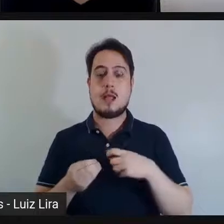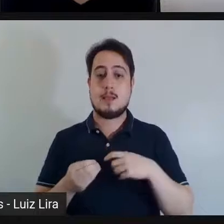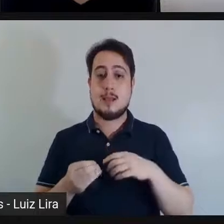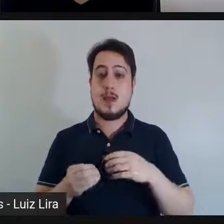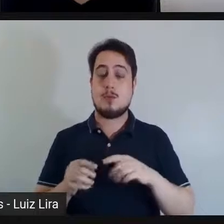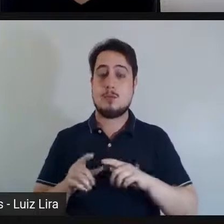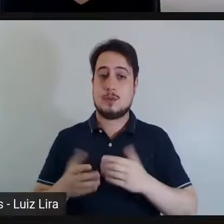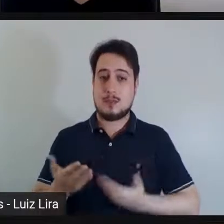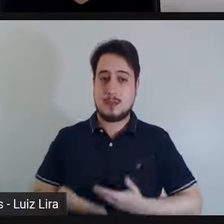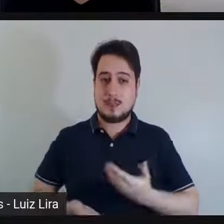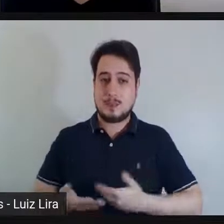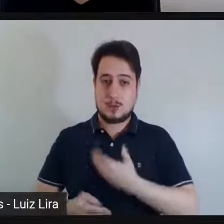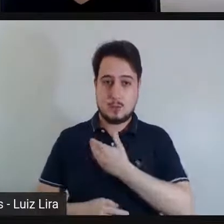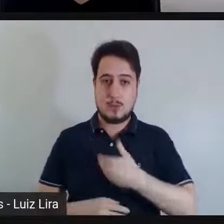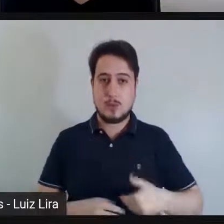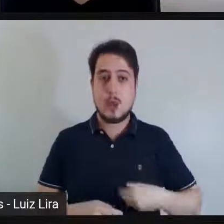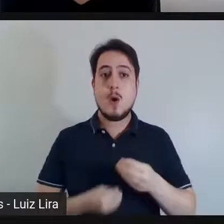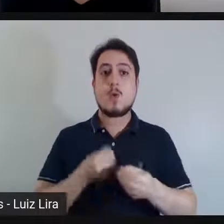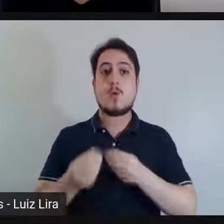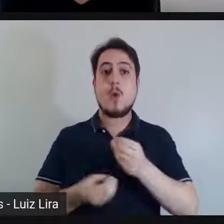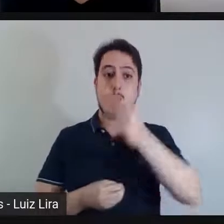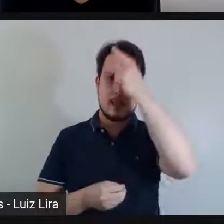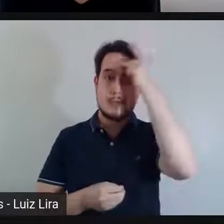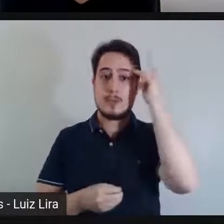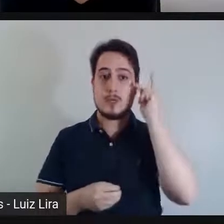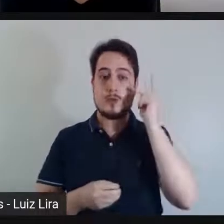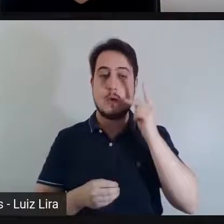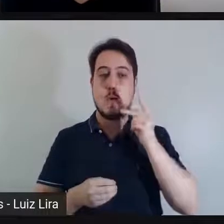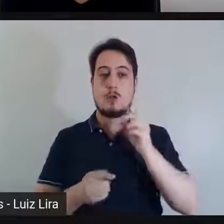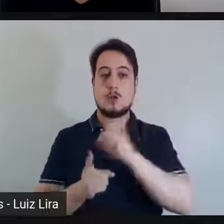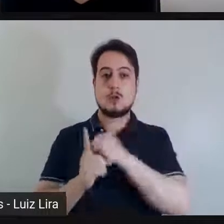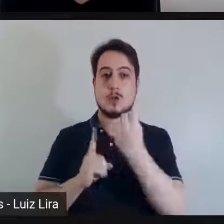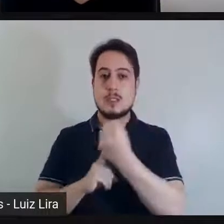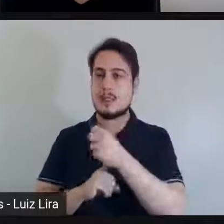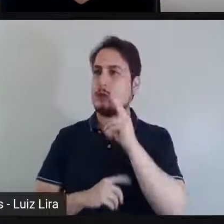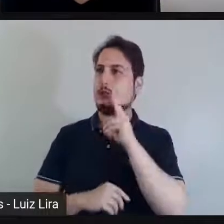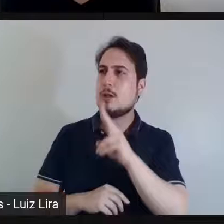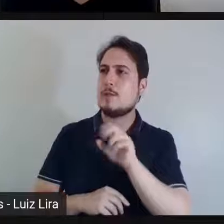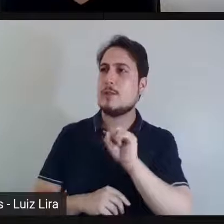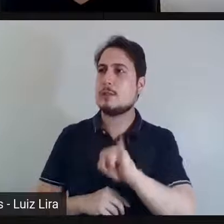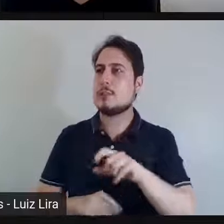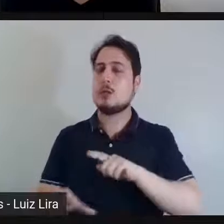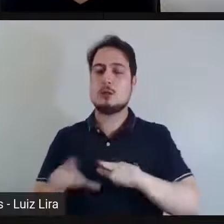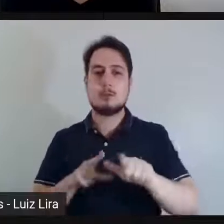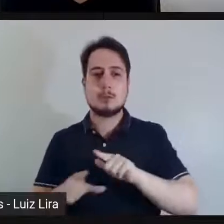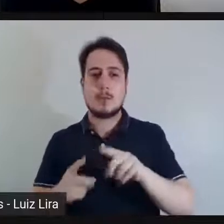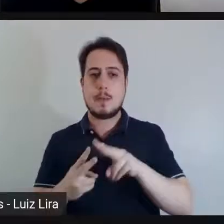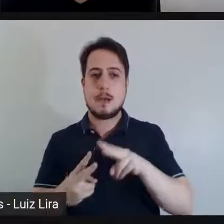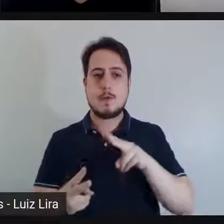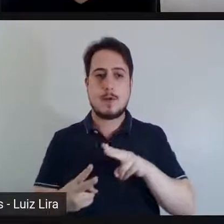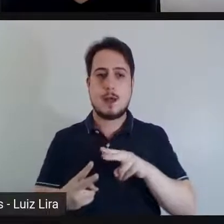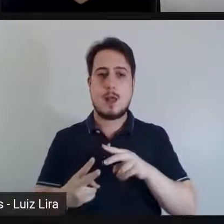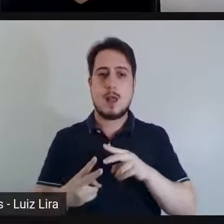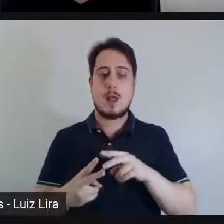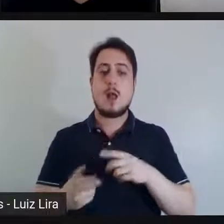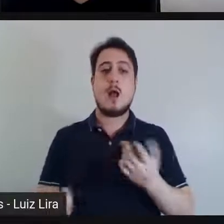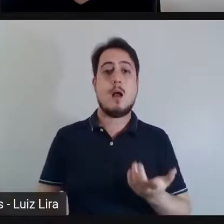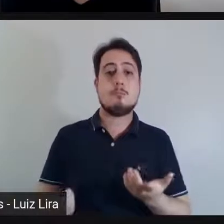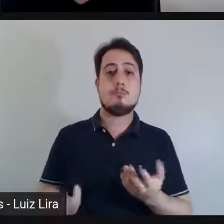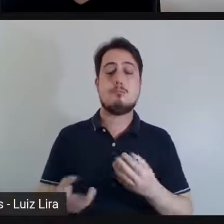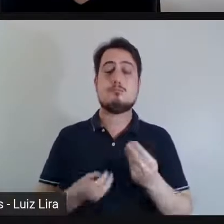é que o público está apreendendo o resultado do trabalho do servidor e também dos serviços terceirizados à distância, para poder